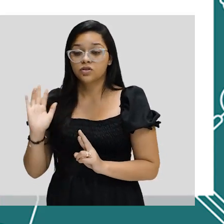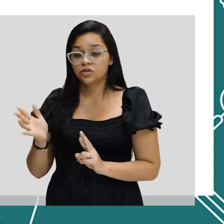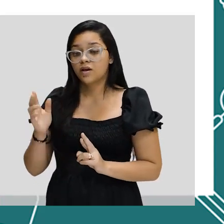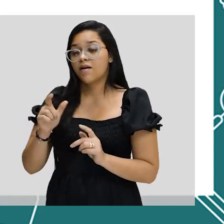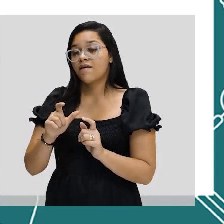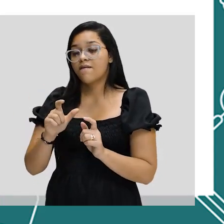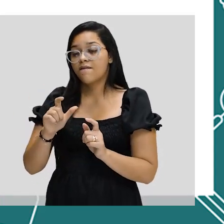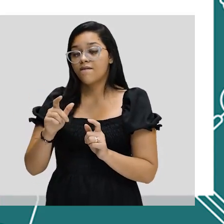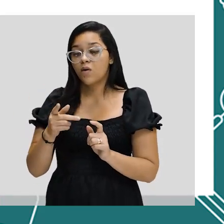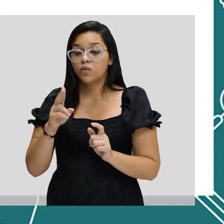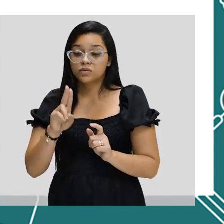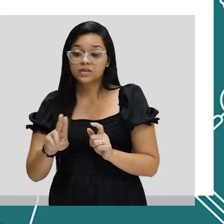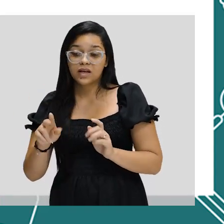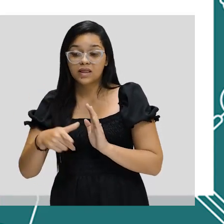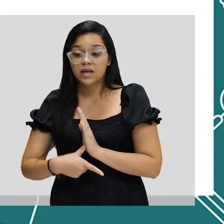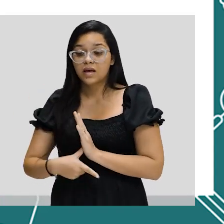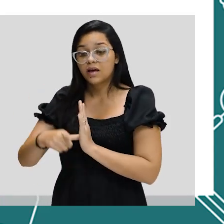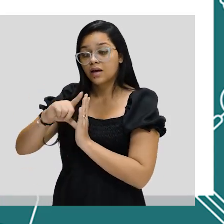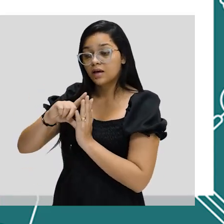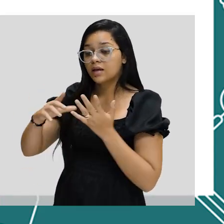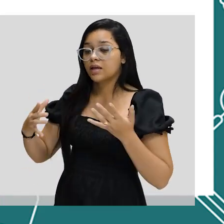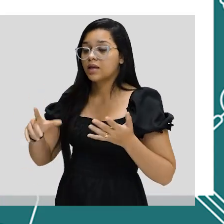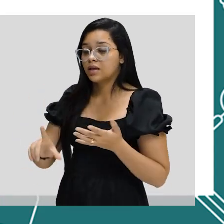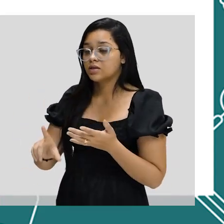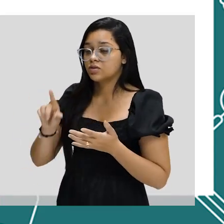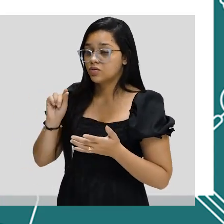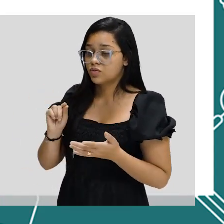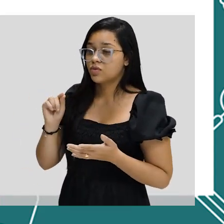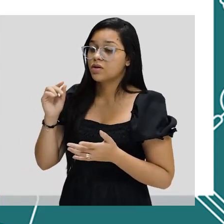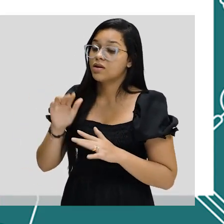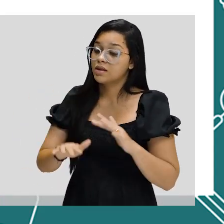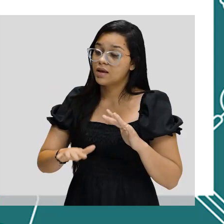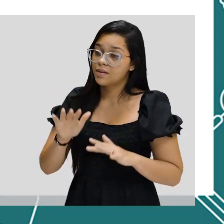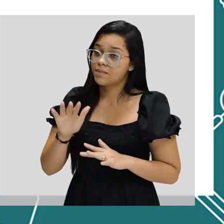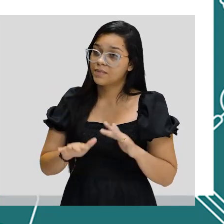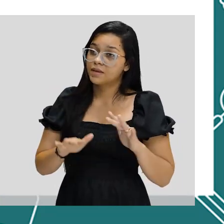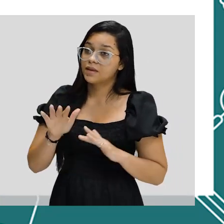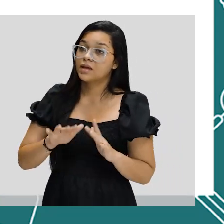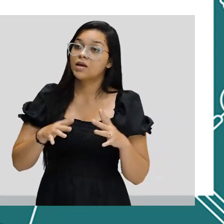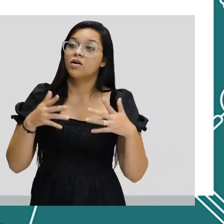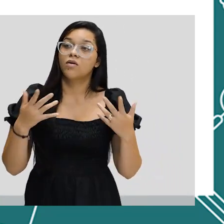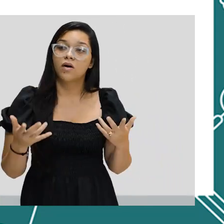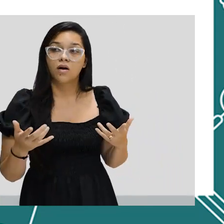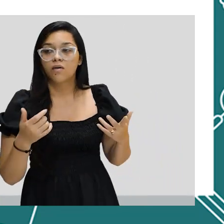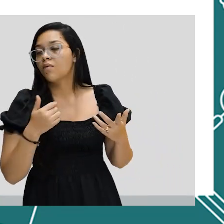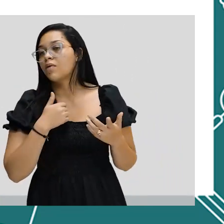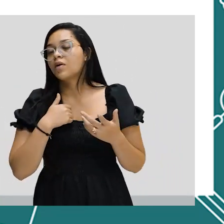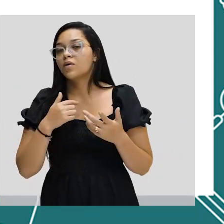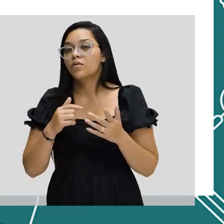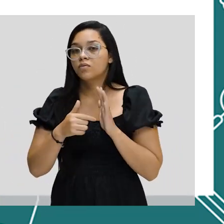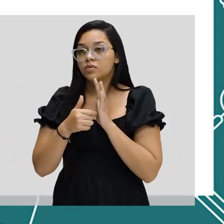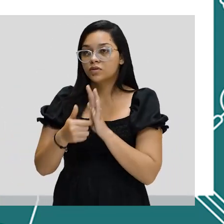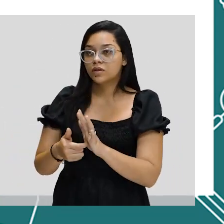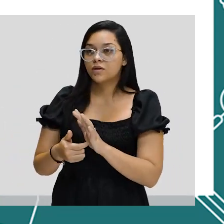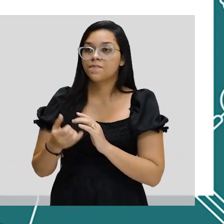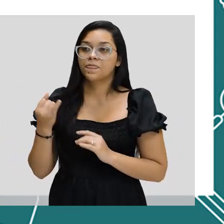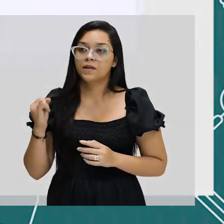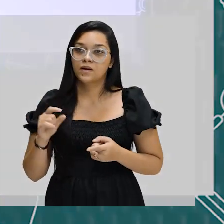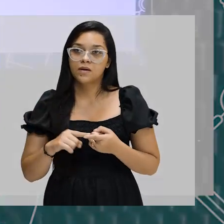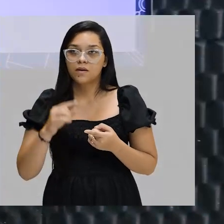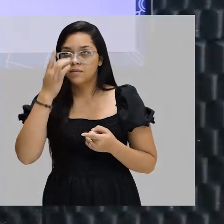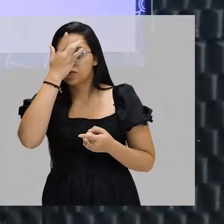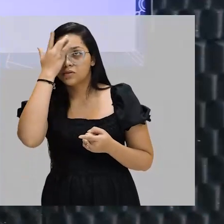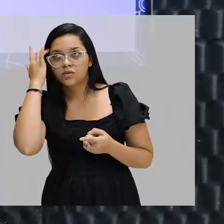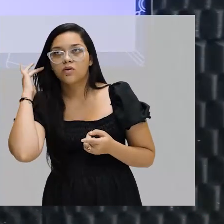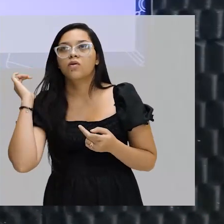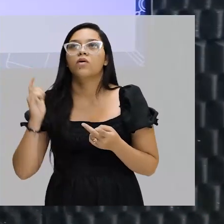foi mencionada anteriormente. E a escolha desse pronome vai depender de qual termo eu estou me referindo. Se é uma